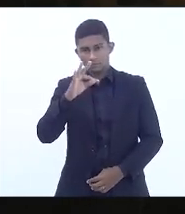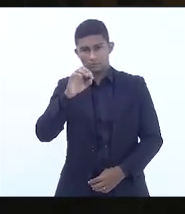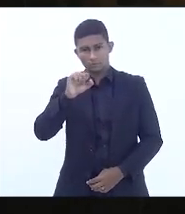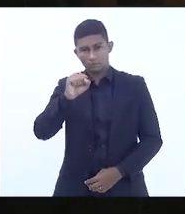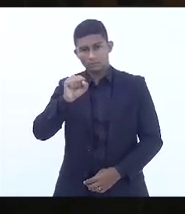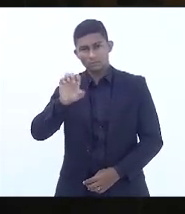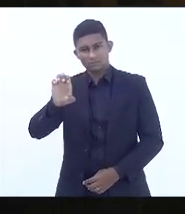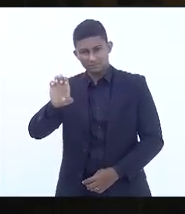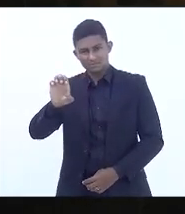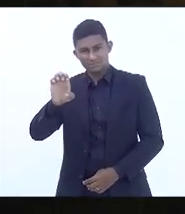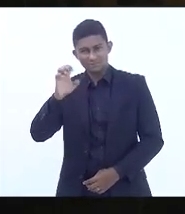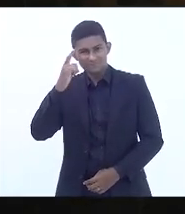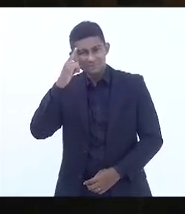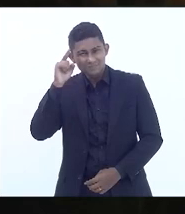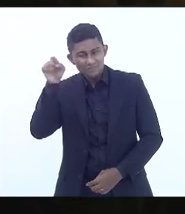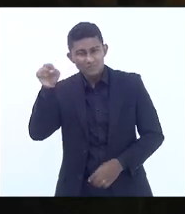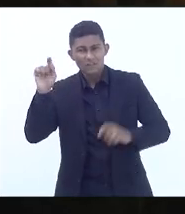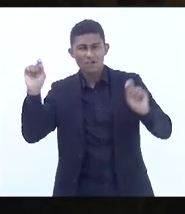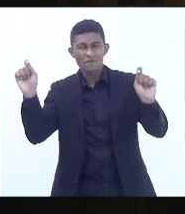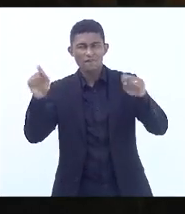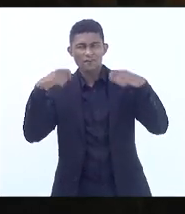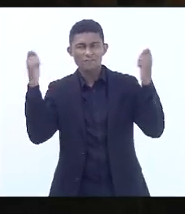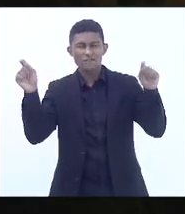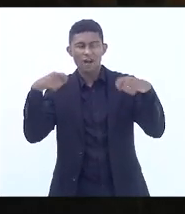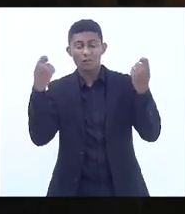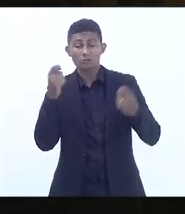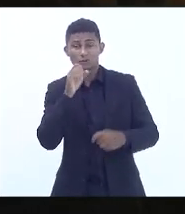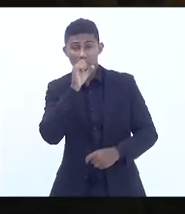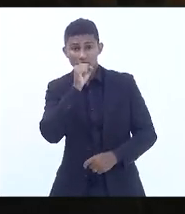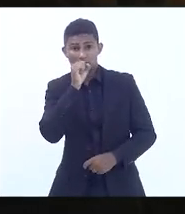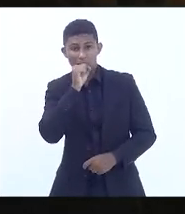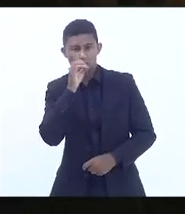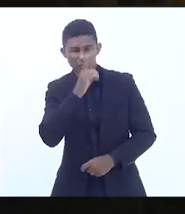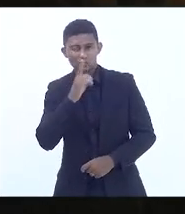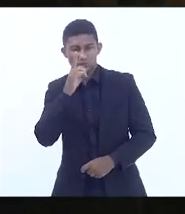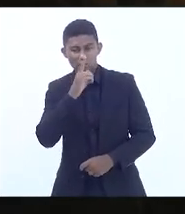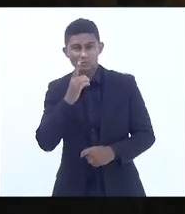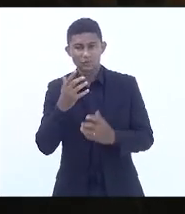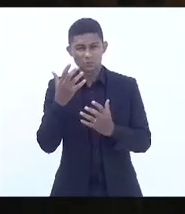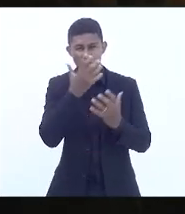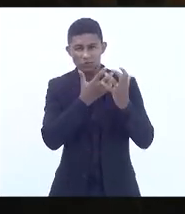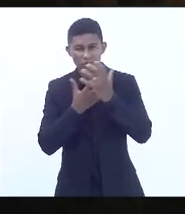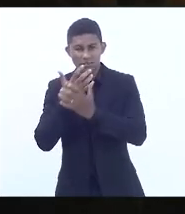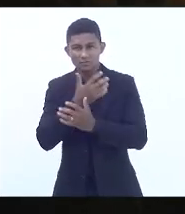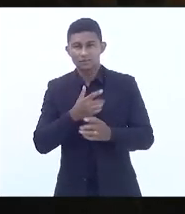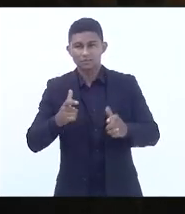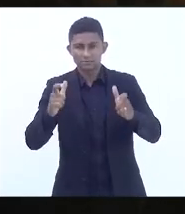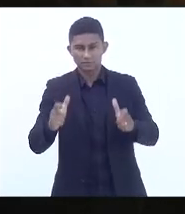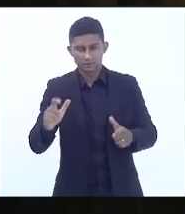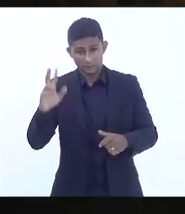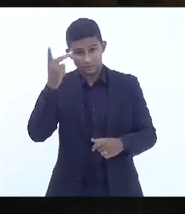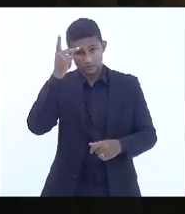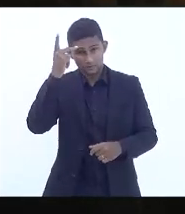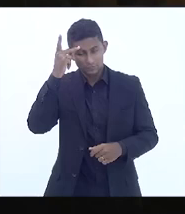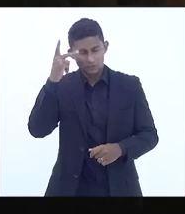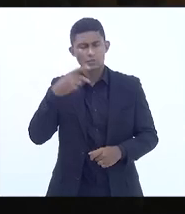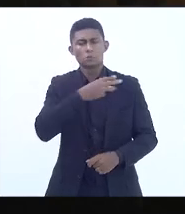no último festival do final de semana em São Paulo,